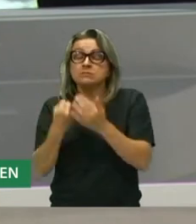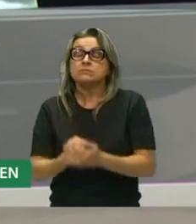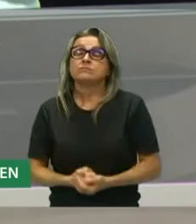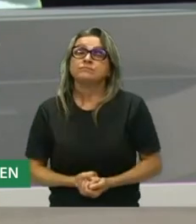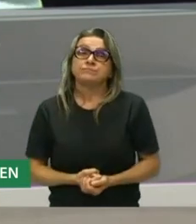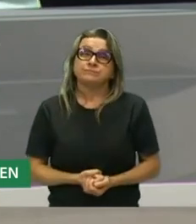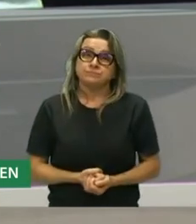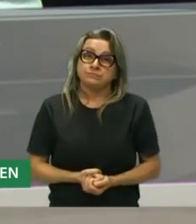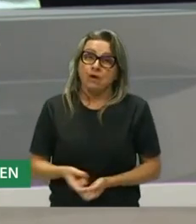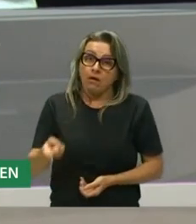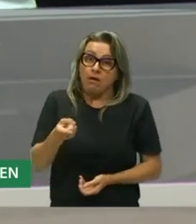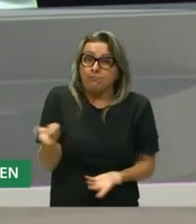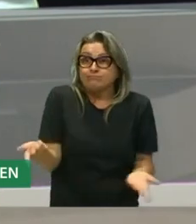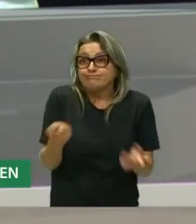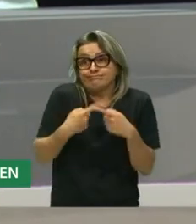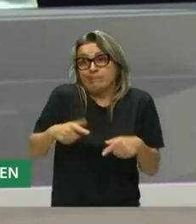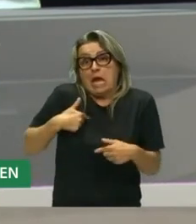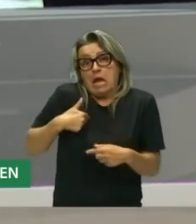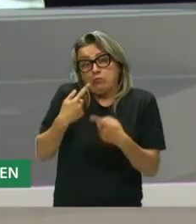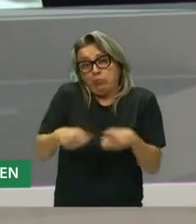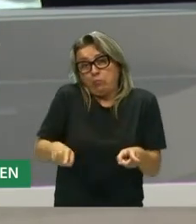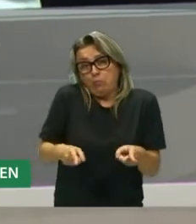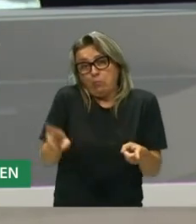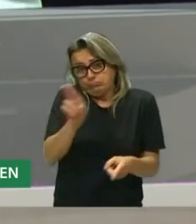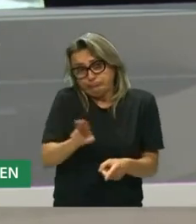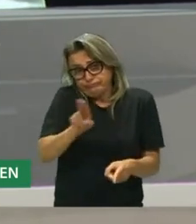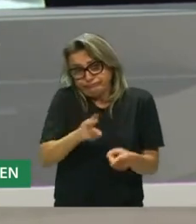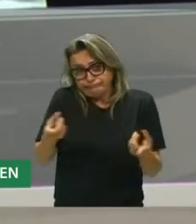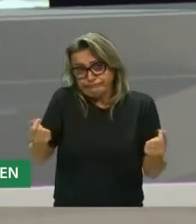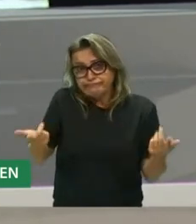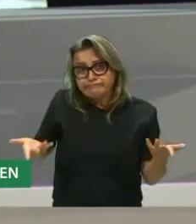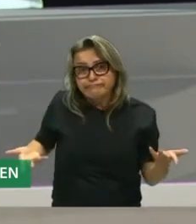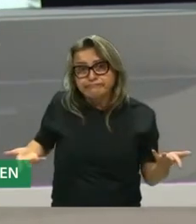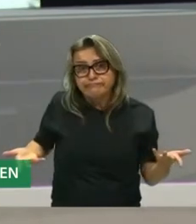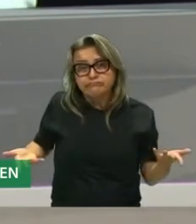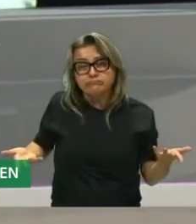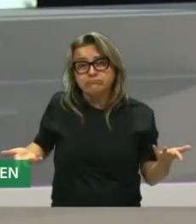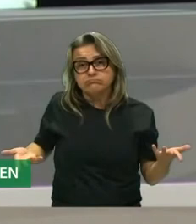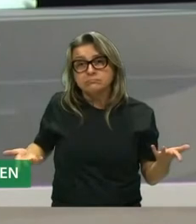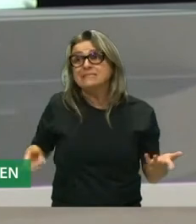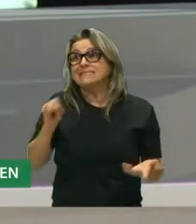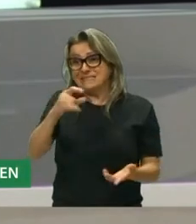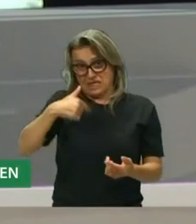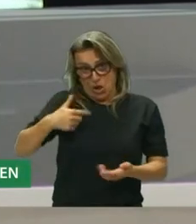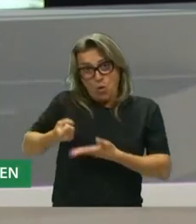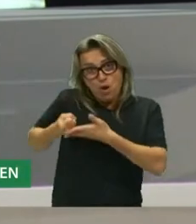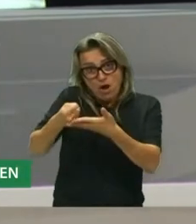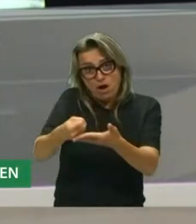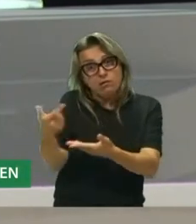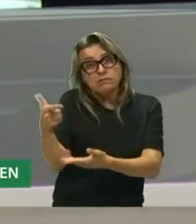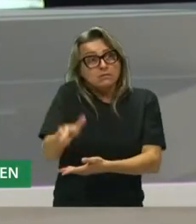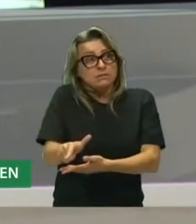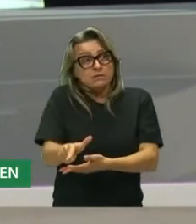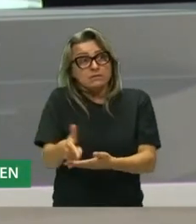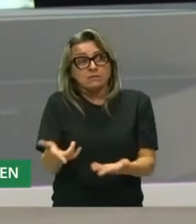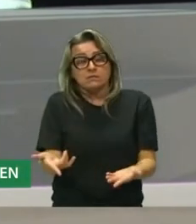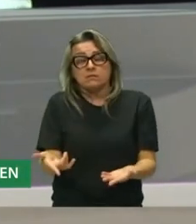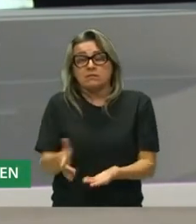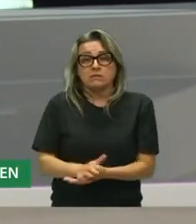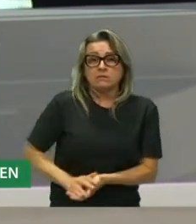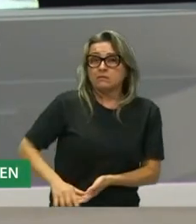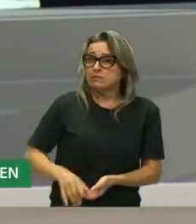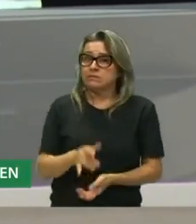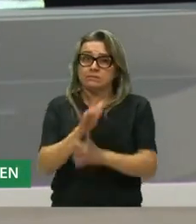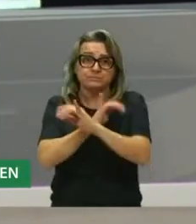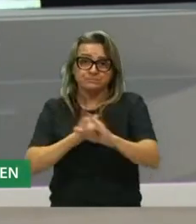como botar a mão no meu bolso e ajudar o Marieta. Mesmo que eu vá ajudar, não vamos chegar nesse patamar. Como disse o doutor Heriberto, existe alguém